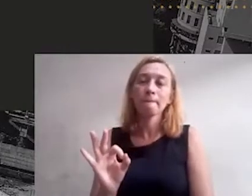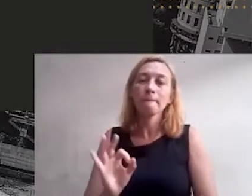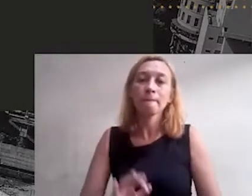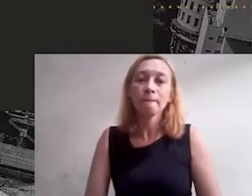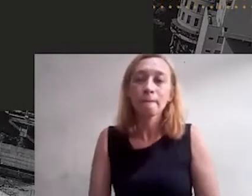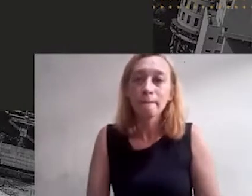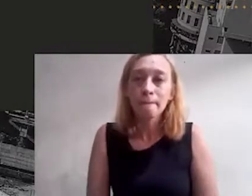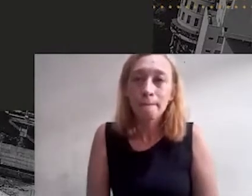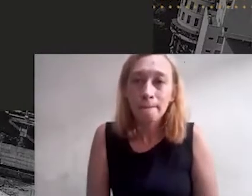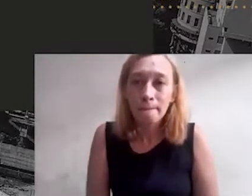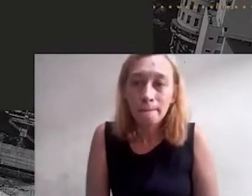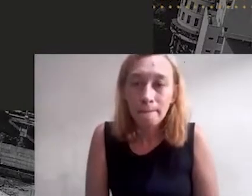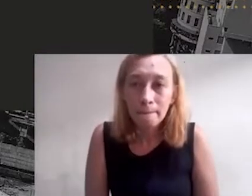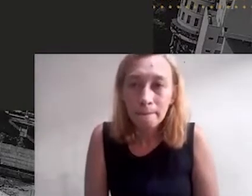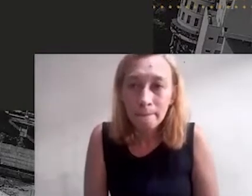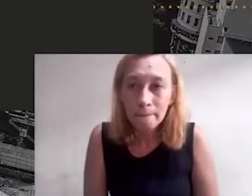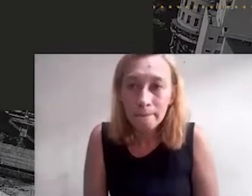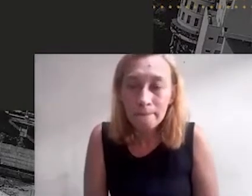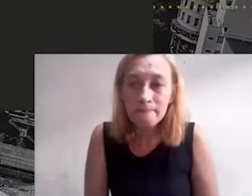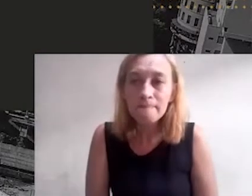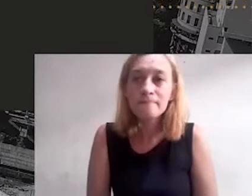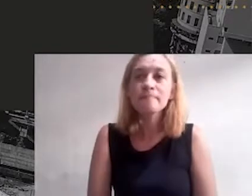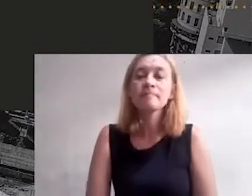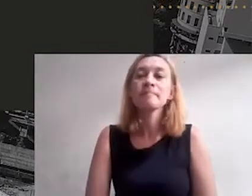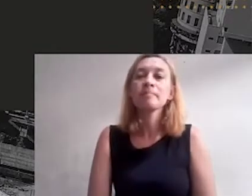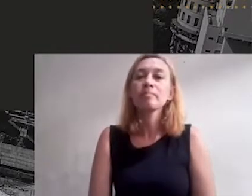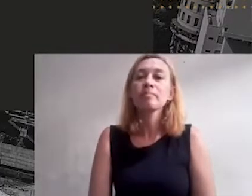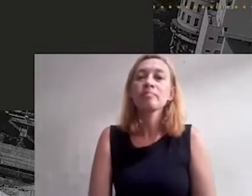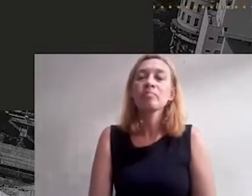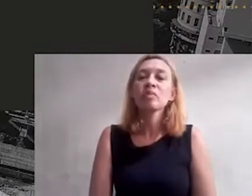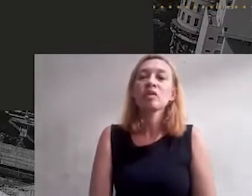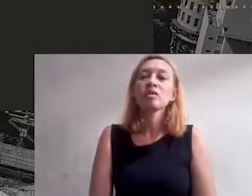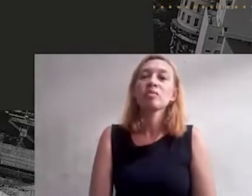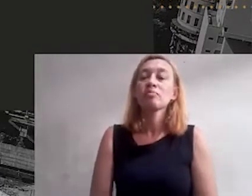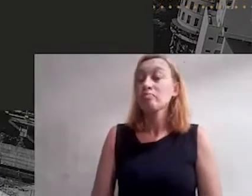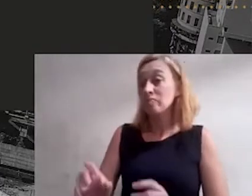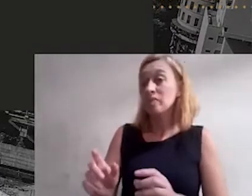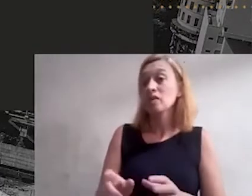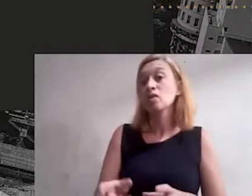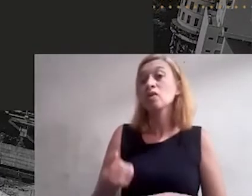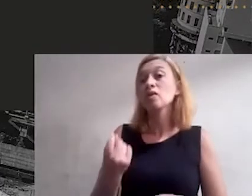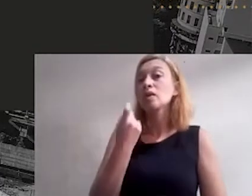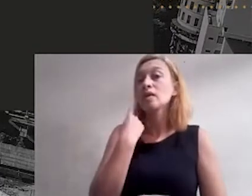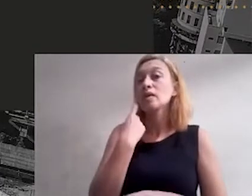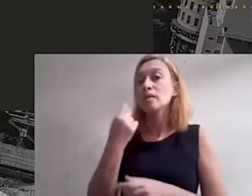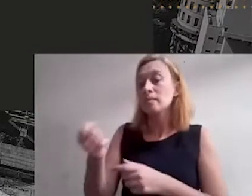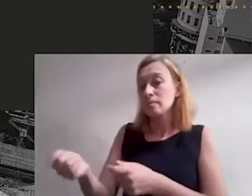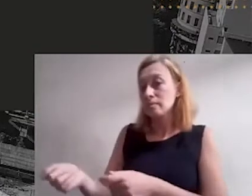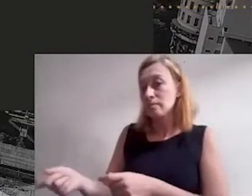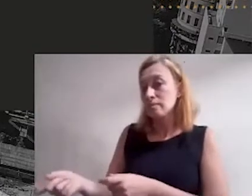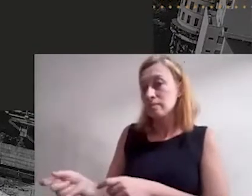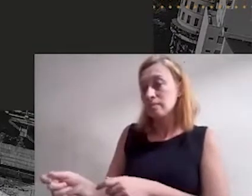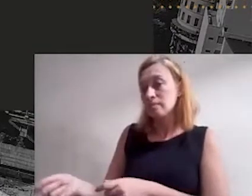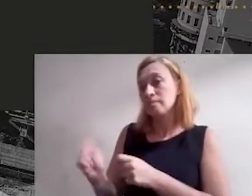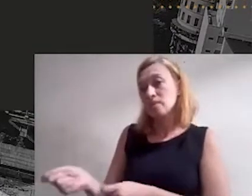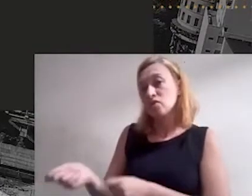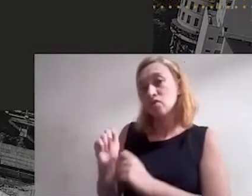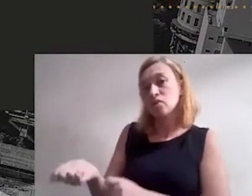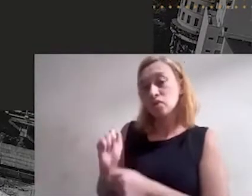ribeirinhos, quebradeiras de coco, pescadores e tantos outros, né? E essas pessoas são